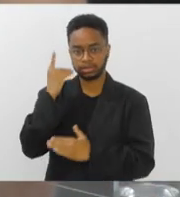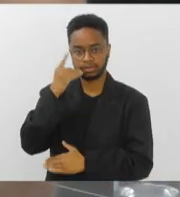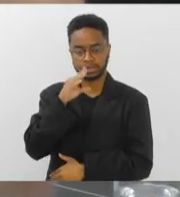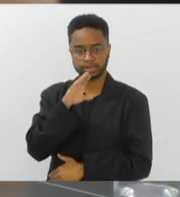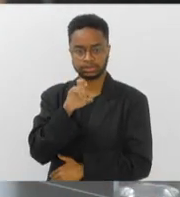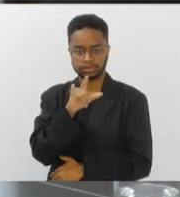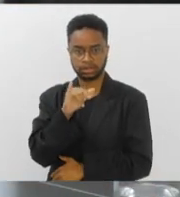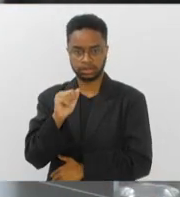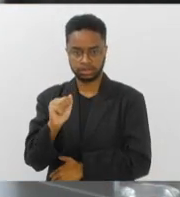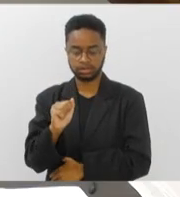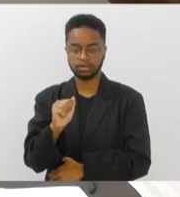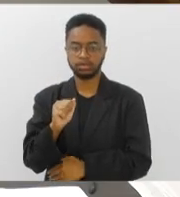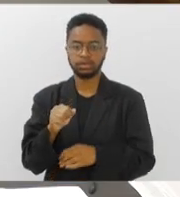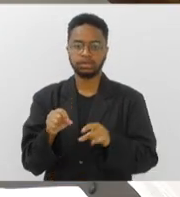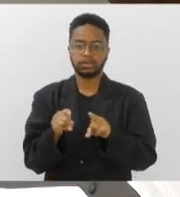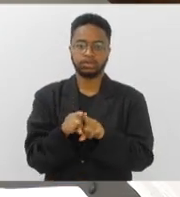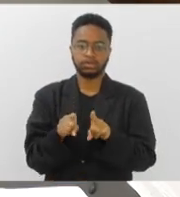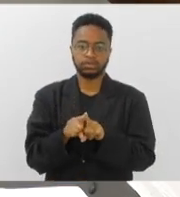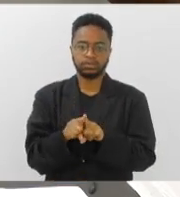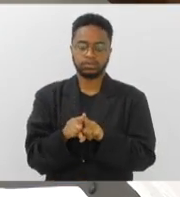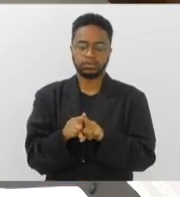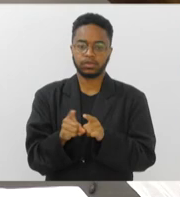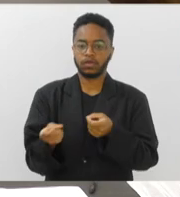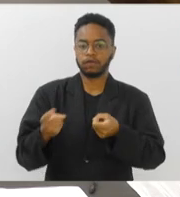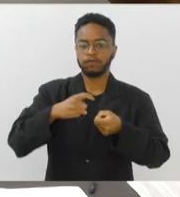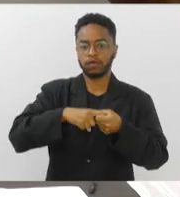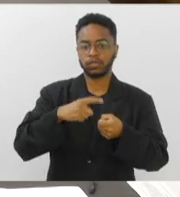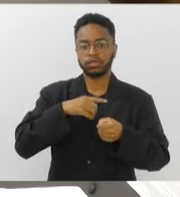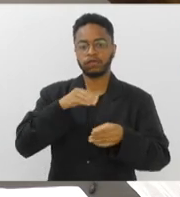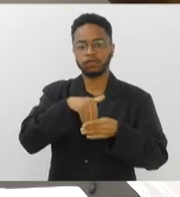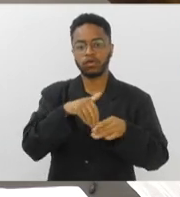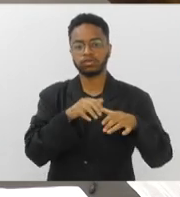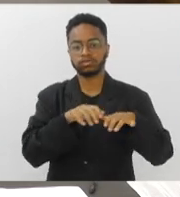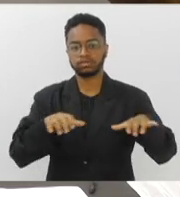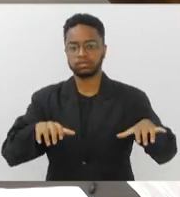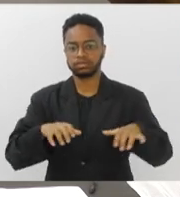Jordão e devolve com voto separado.